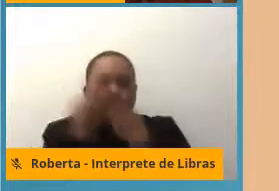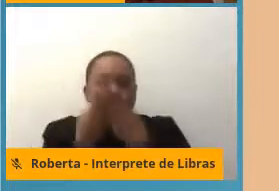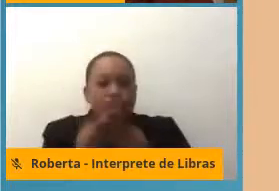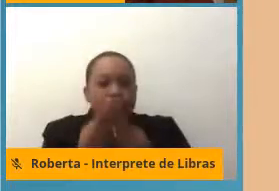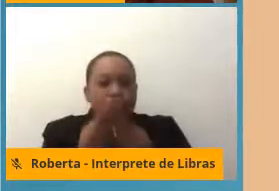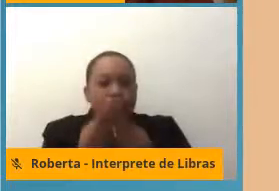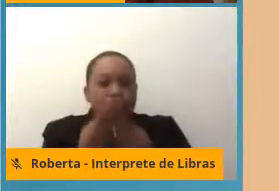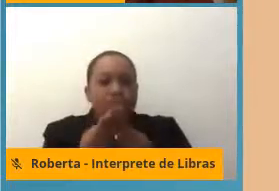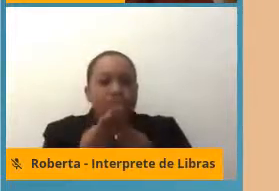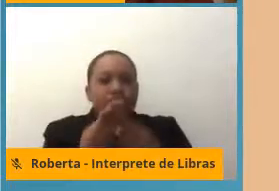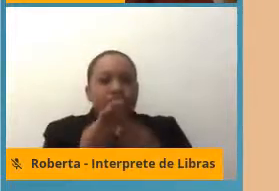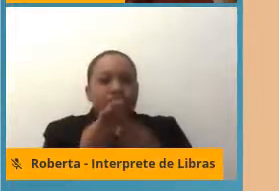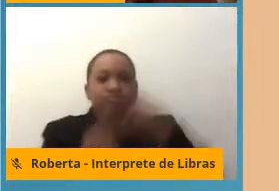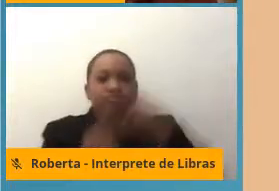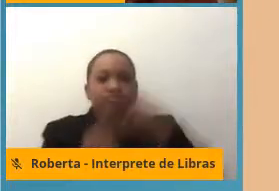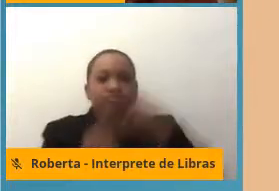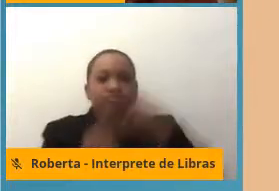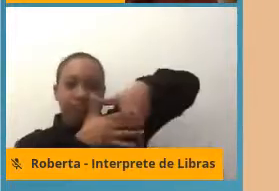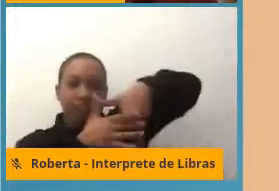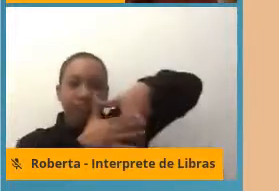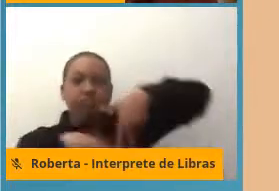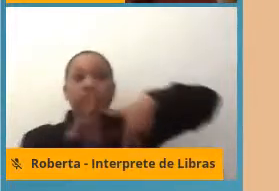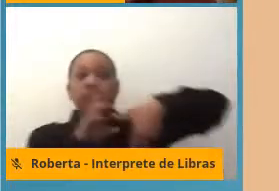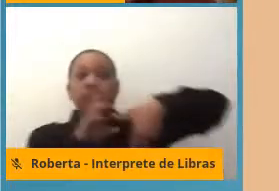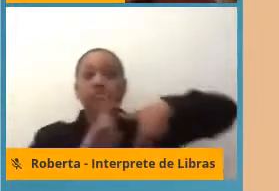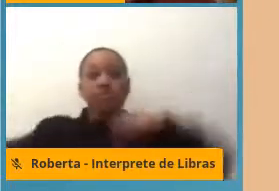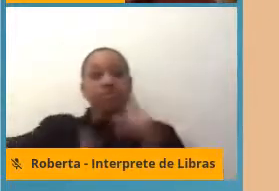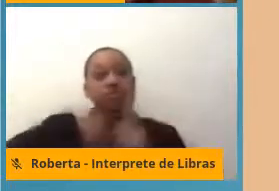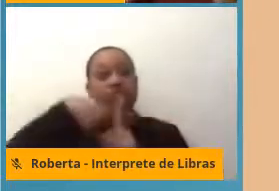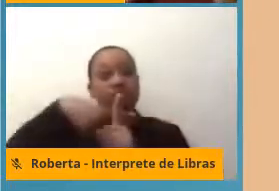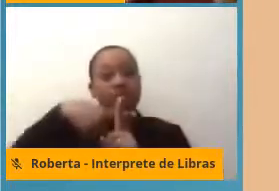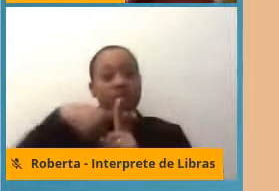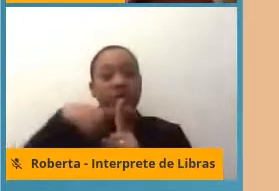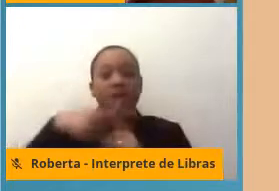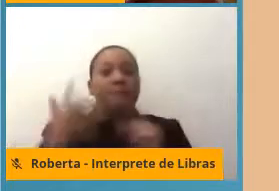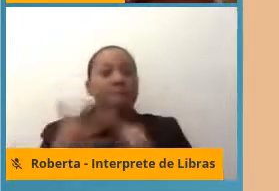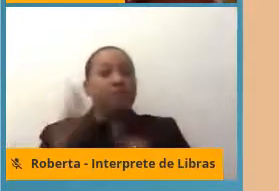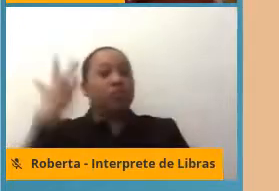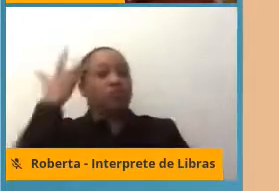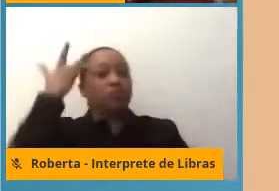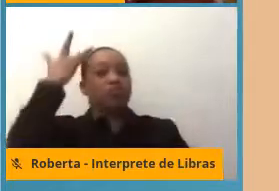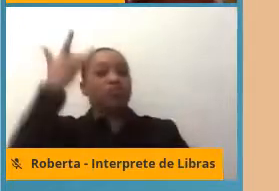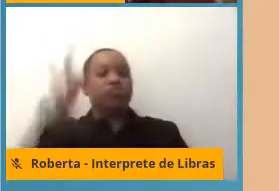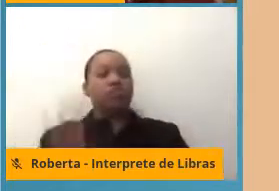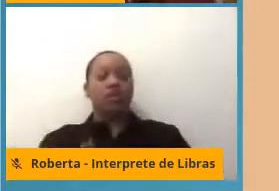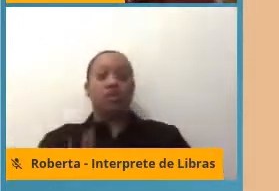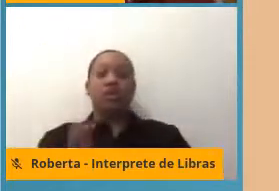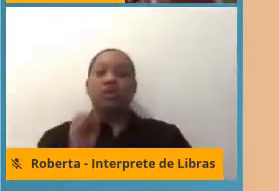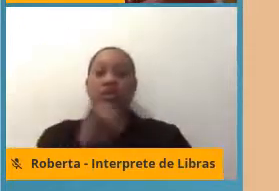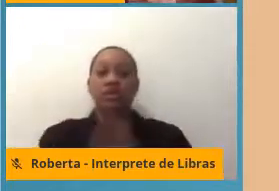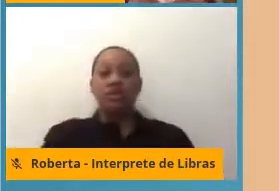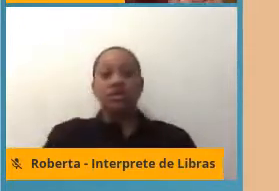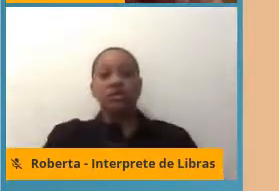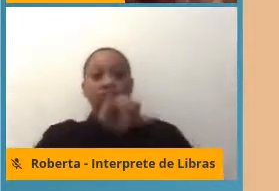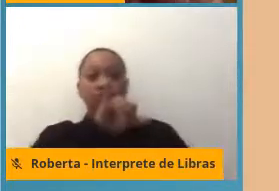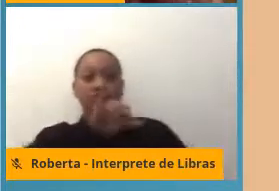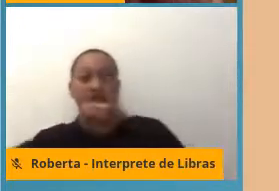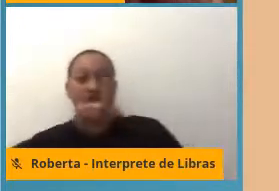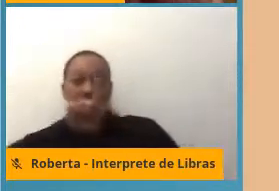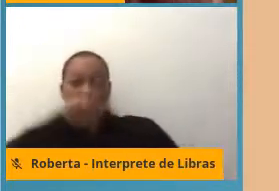positivo. Só que eu não sei especificar se é IgM, ou seja, se você está no momento